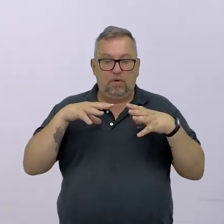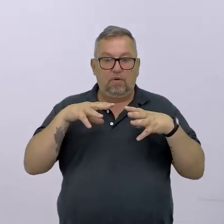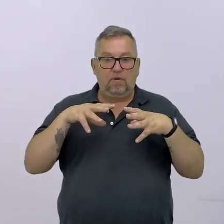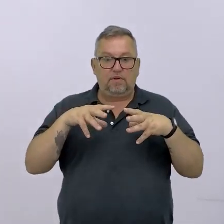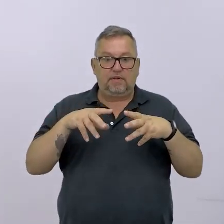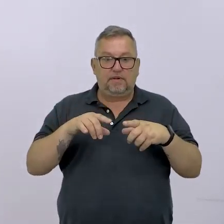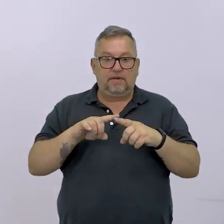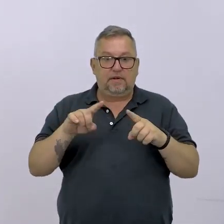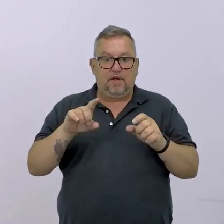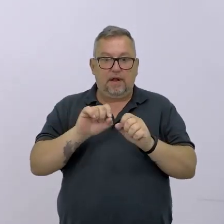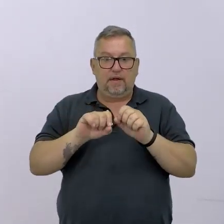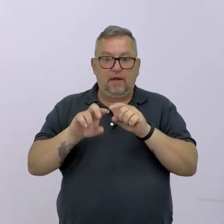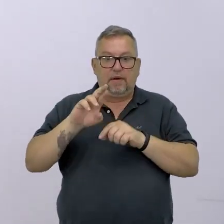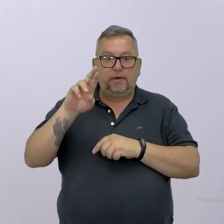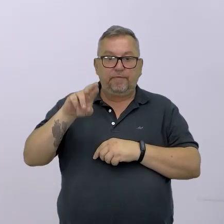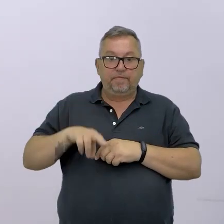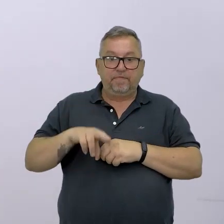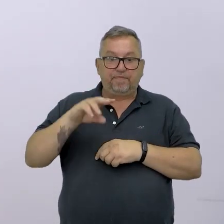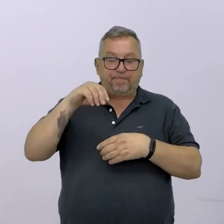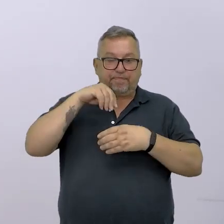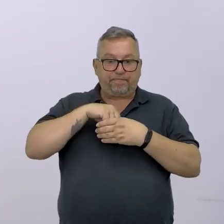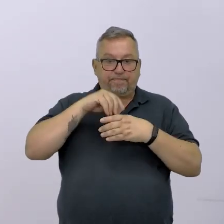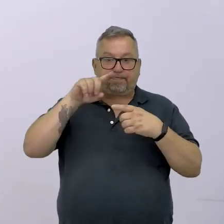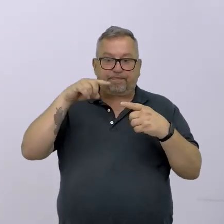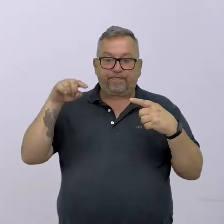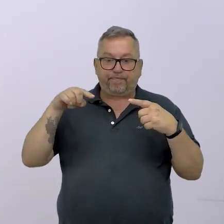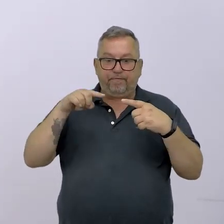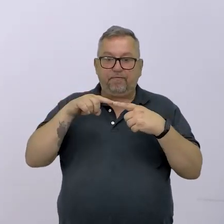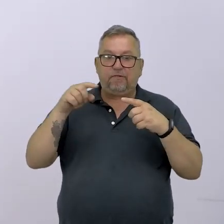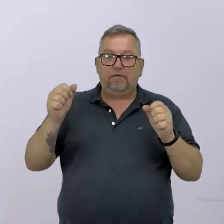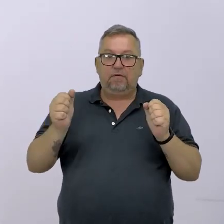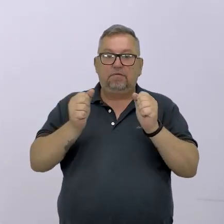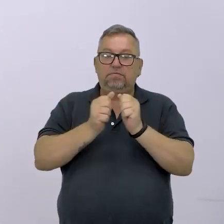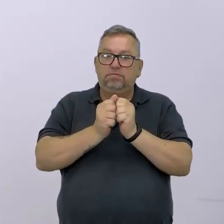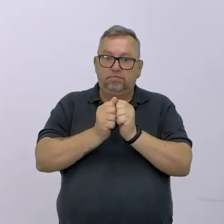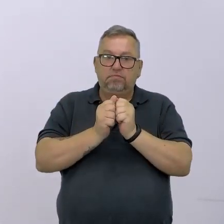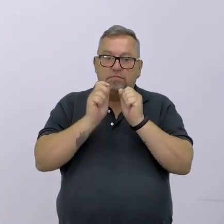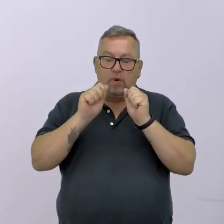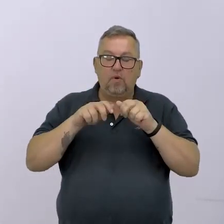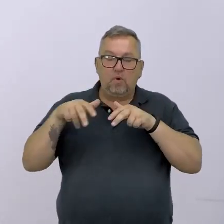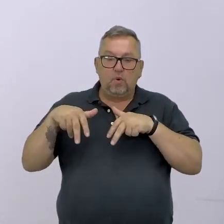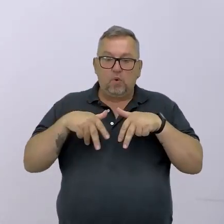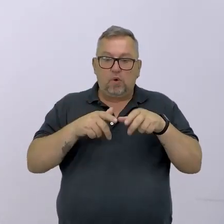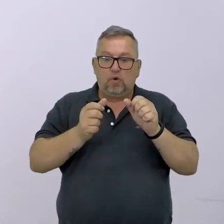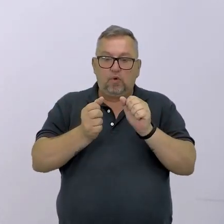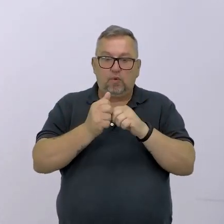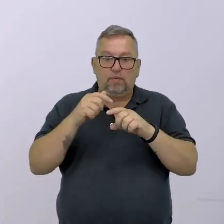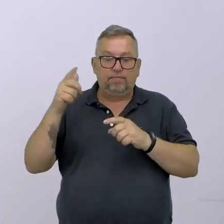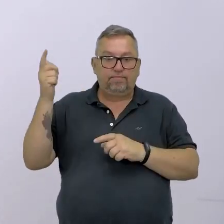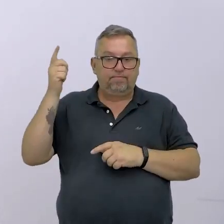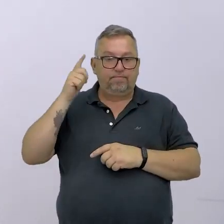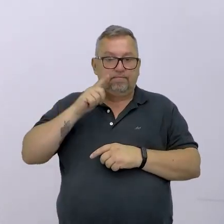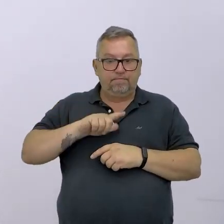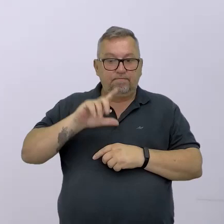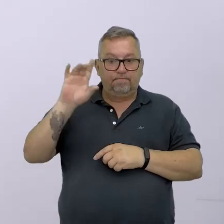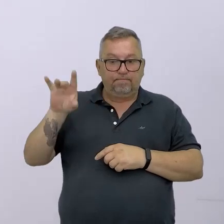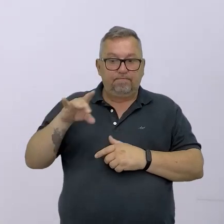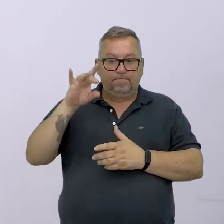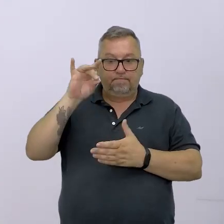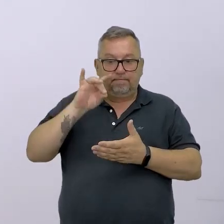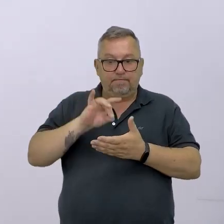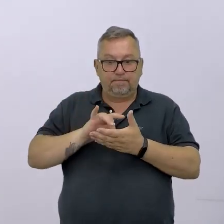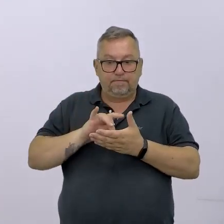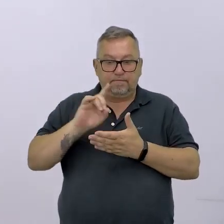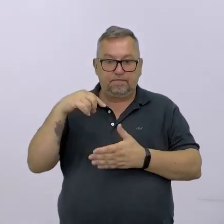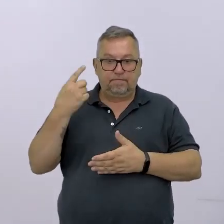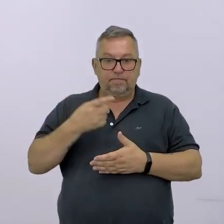né? Então a razão subjetiva e a razão objetiva, as duas juntas podem dar conta da verdade sobre a